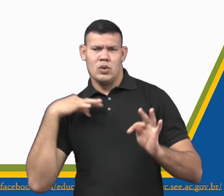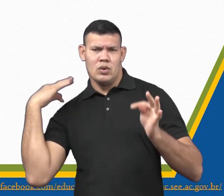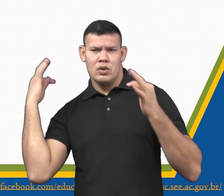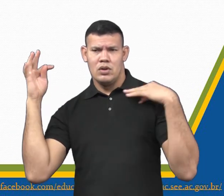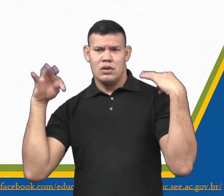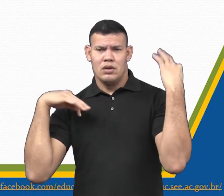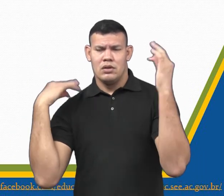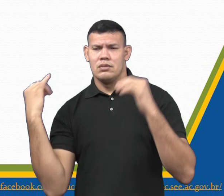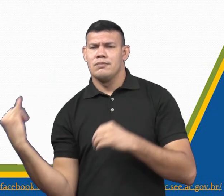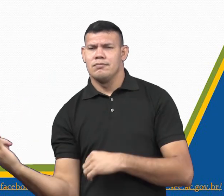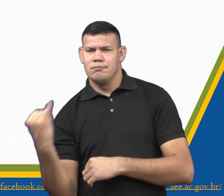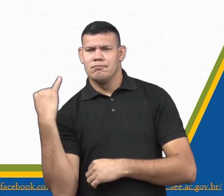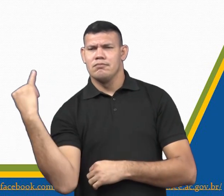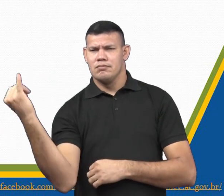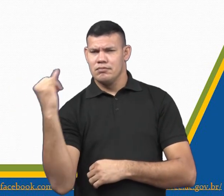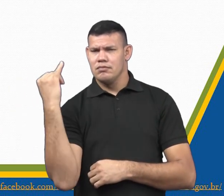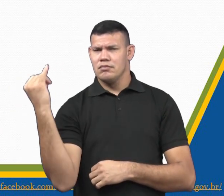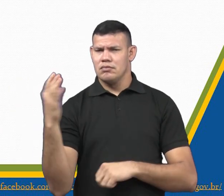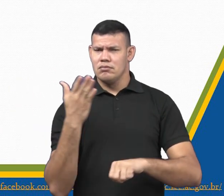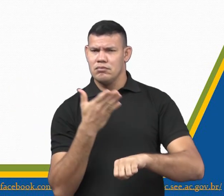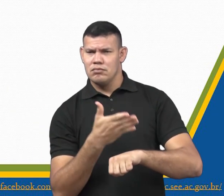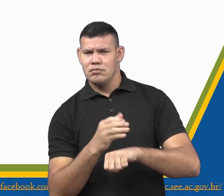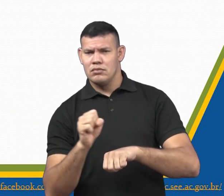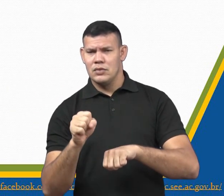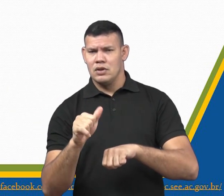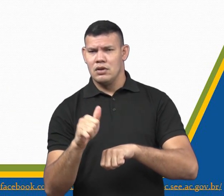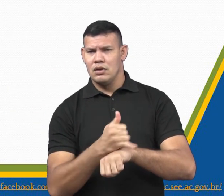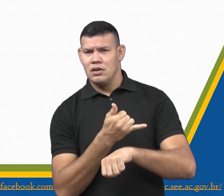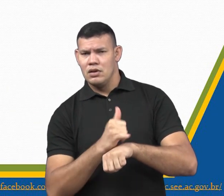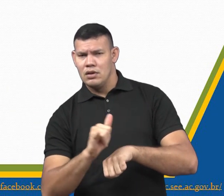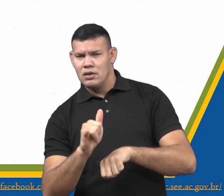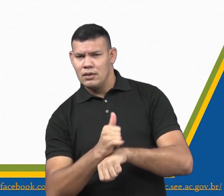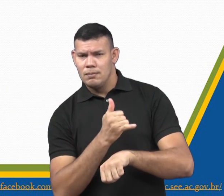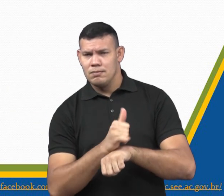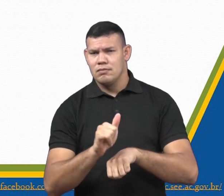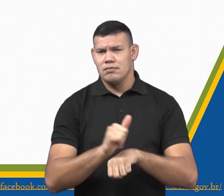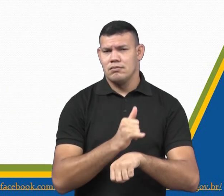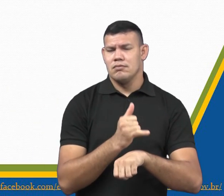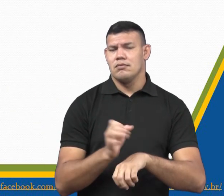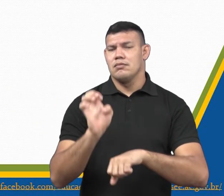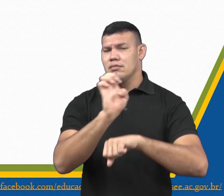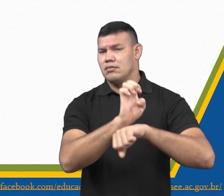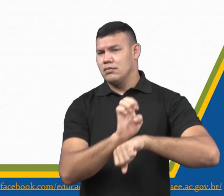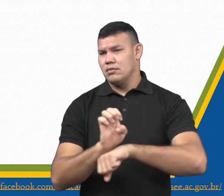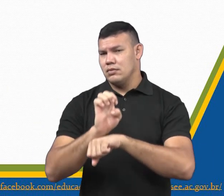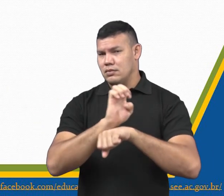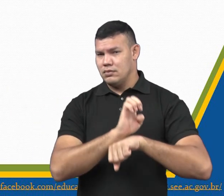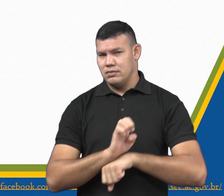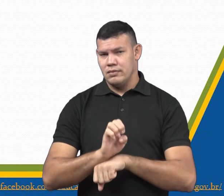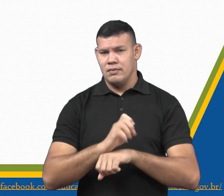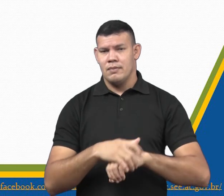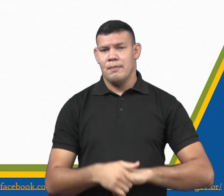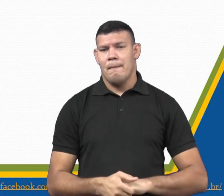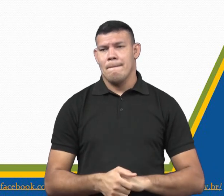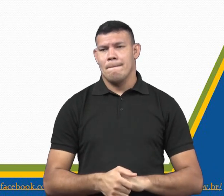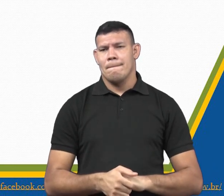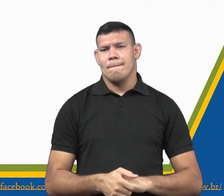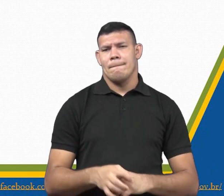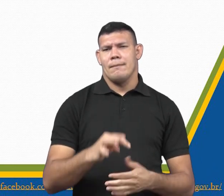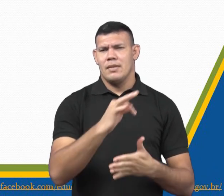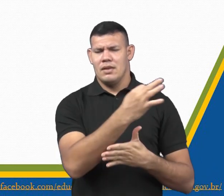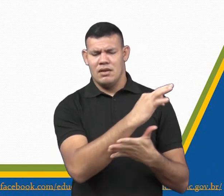até porque o turismo é uma importante estratégia de investimento e captação de recursos para os